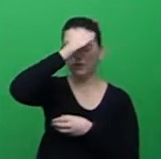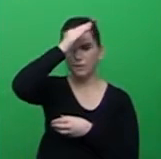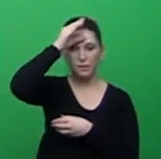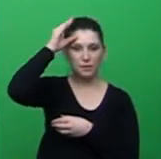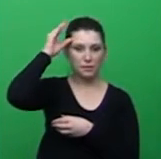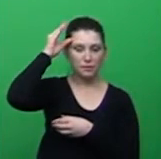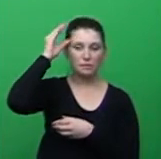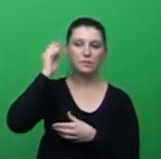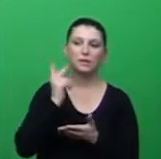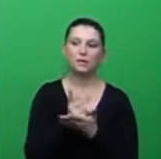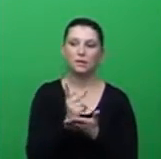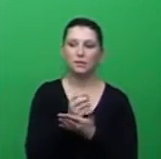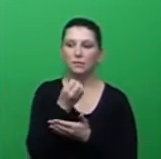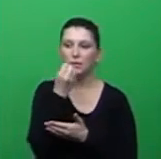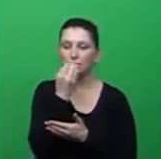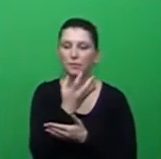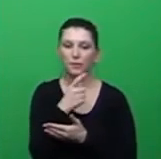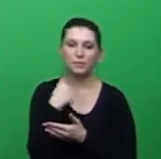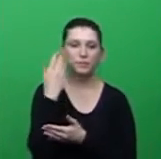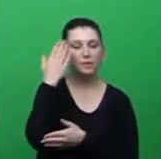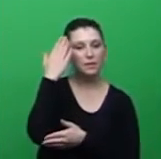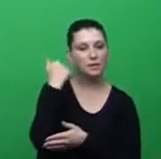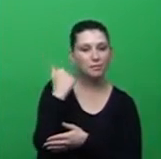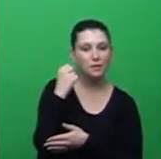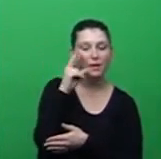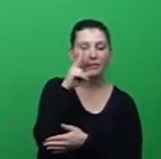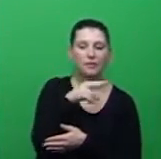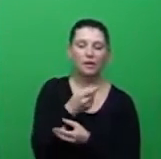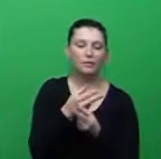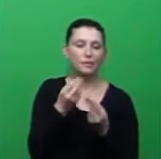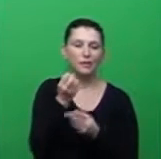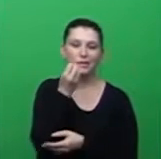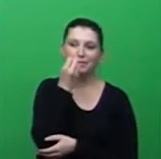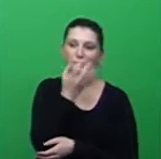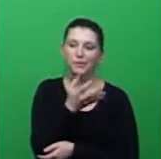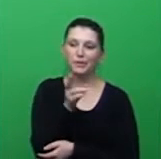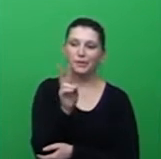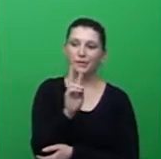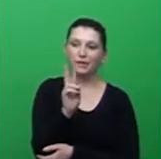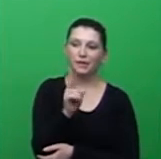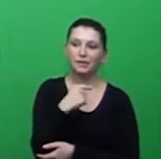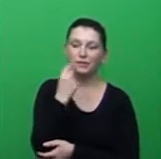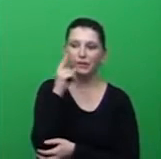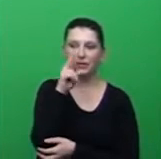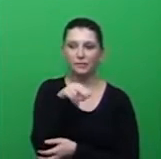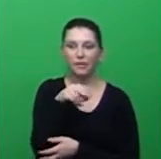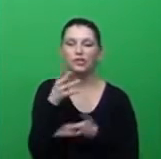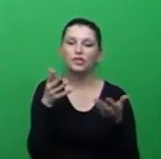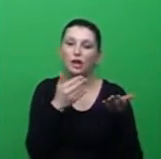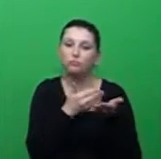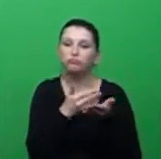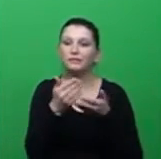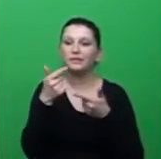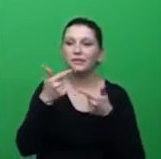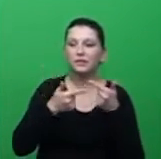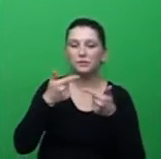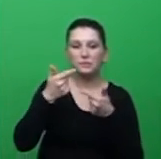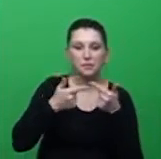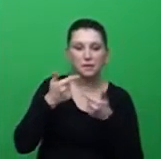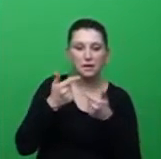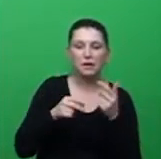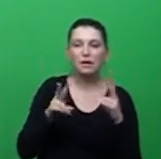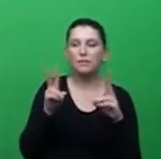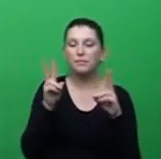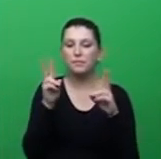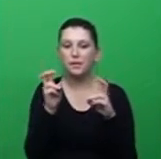Sempre é bom escutarmos os vereadores primeiro, porque a gente já entra na discussão de algum assunto que é